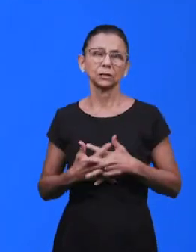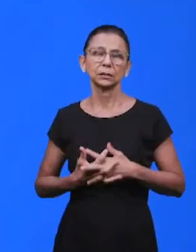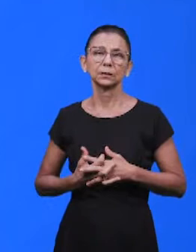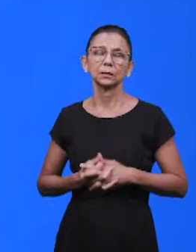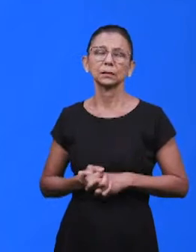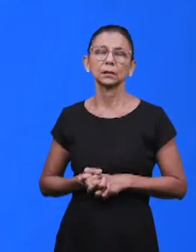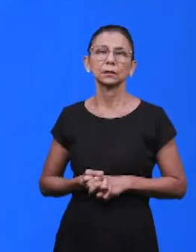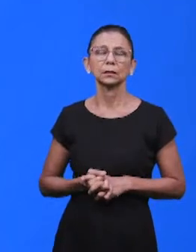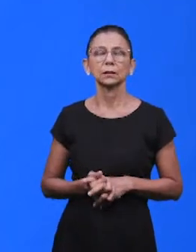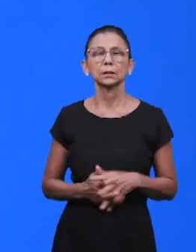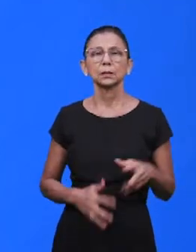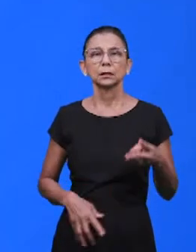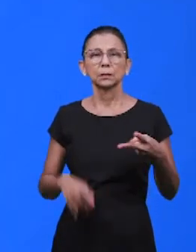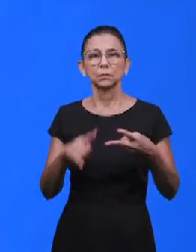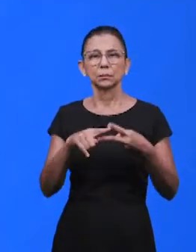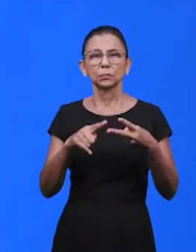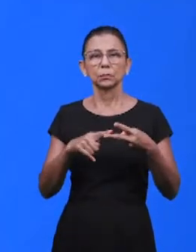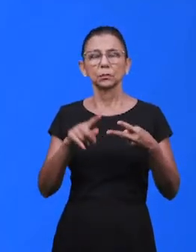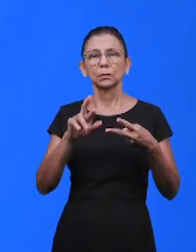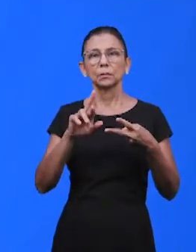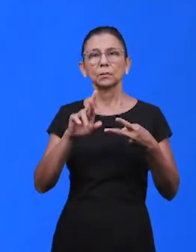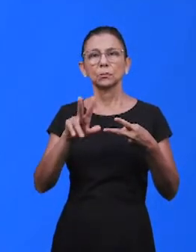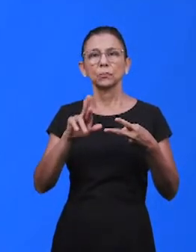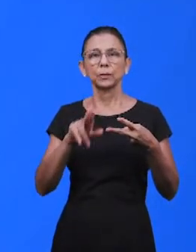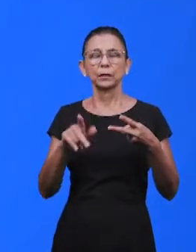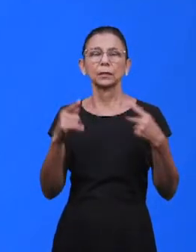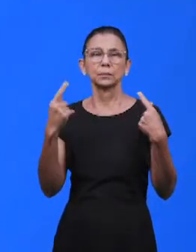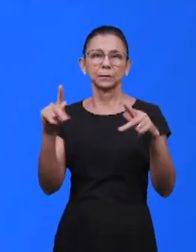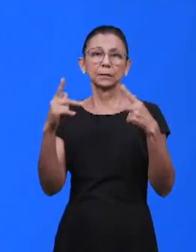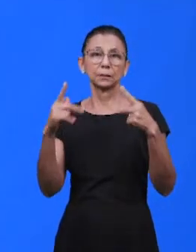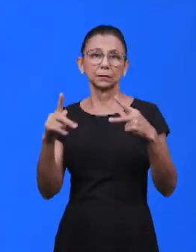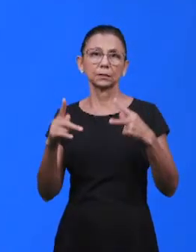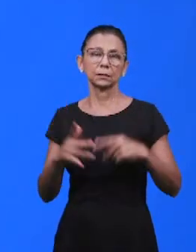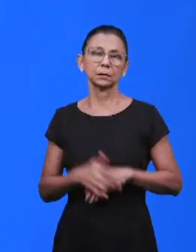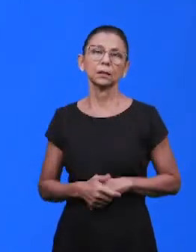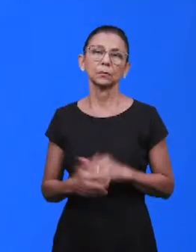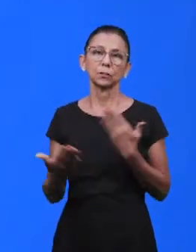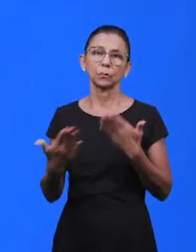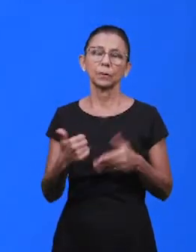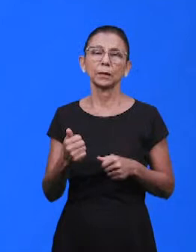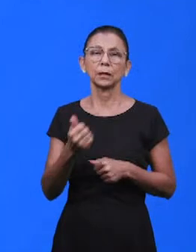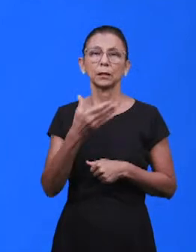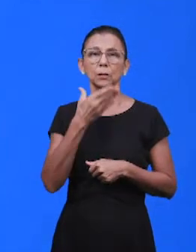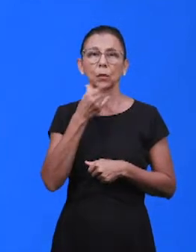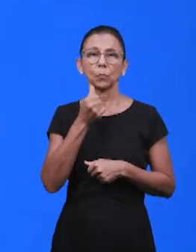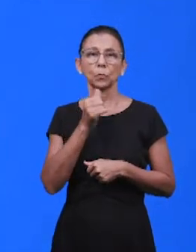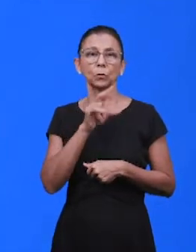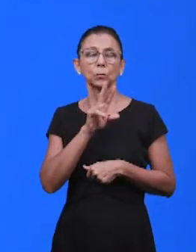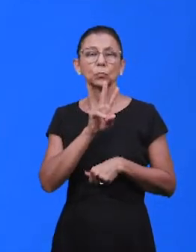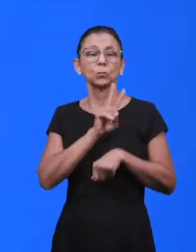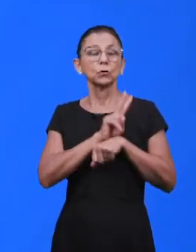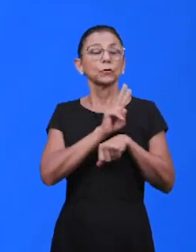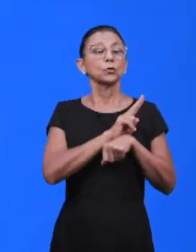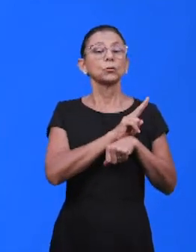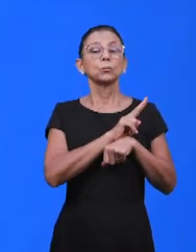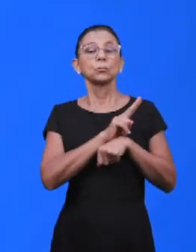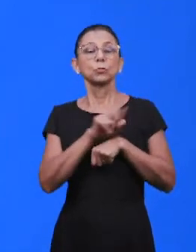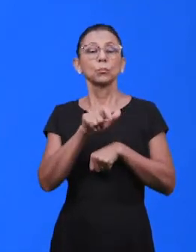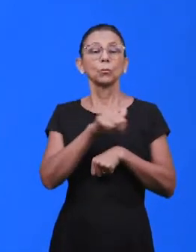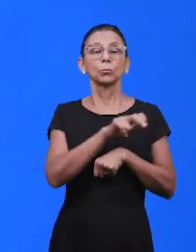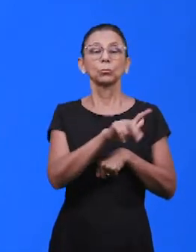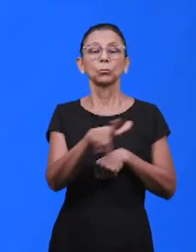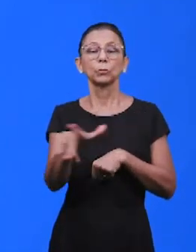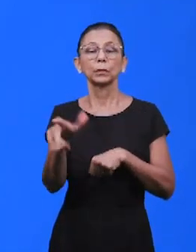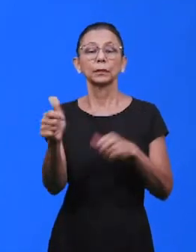elementos colocados aqui como os guardas que rondam pela cidade. São até chamados, porque a Bíblia diz que muitos